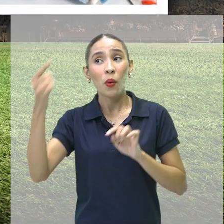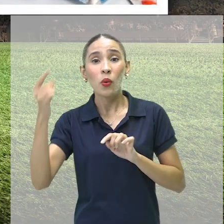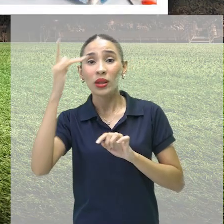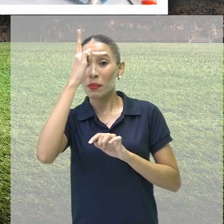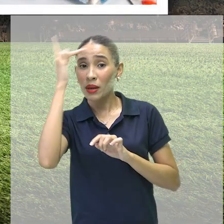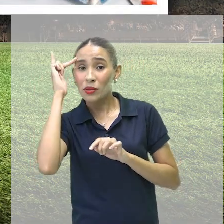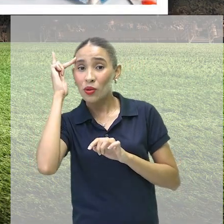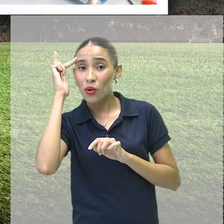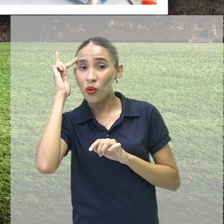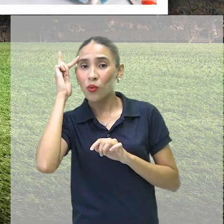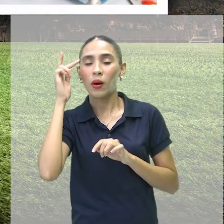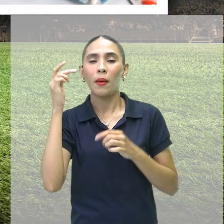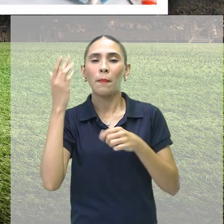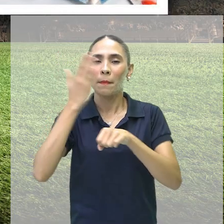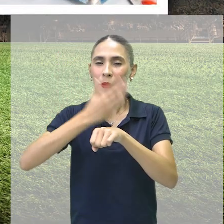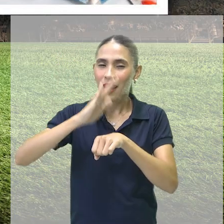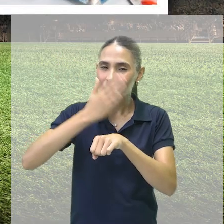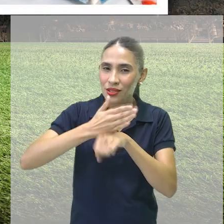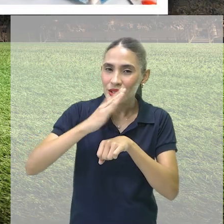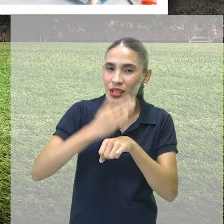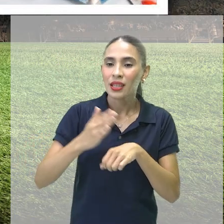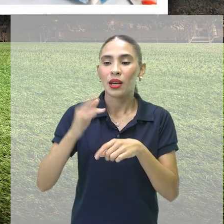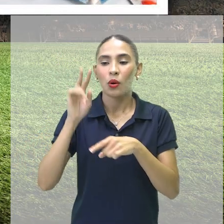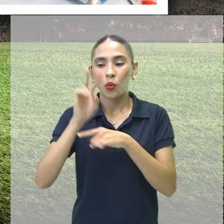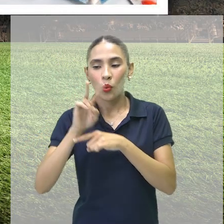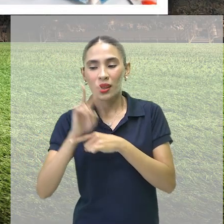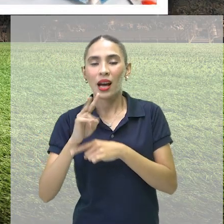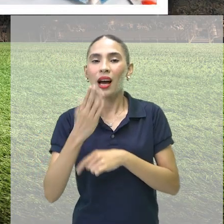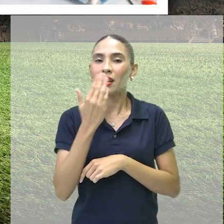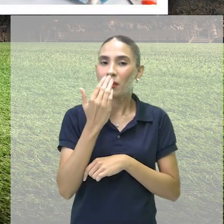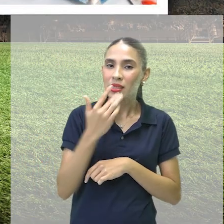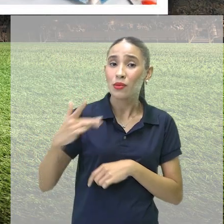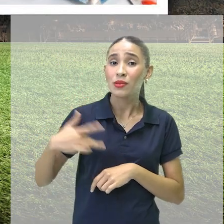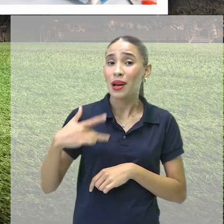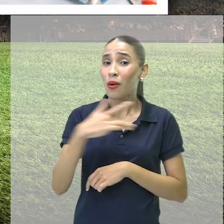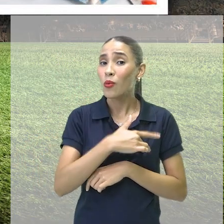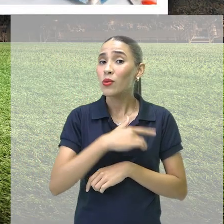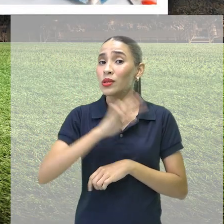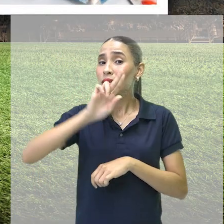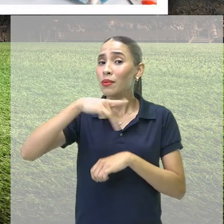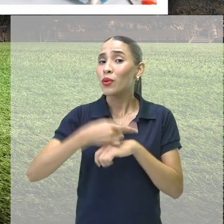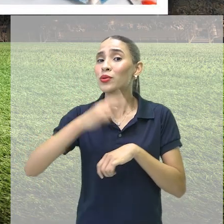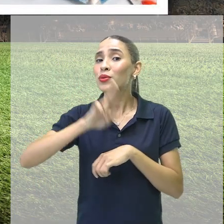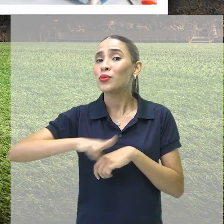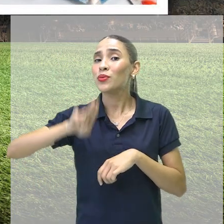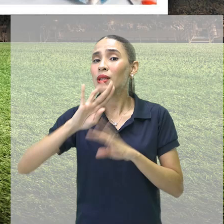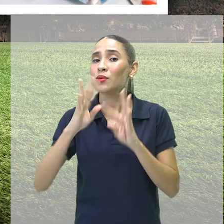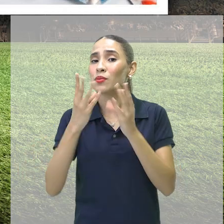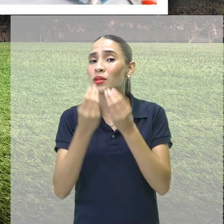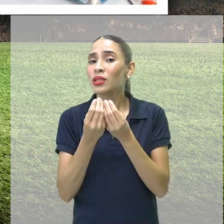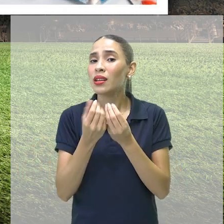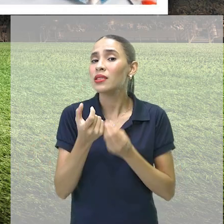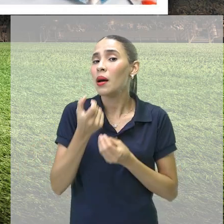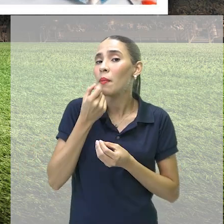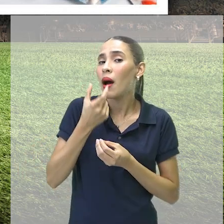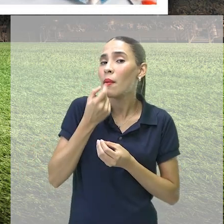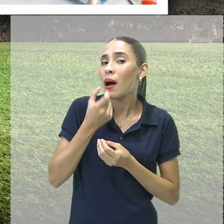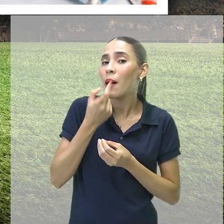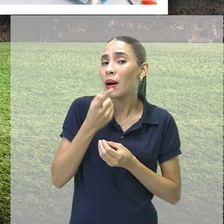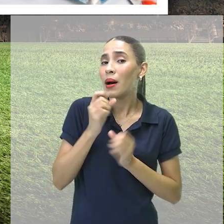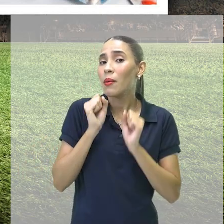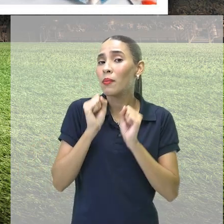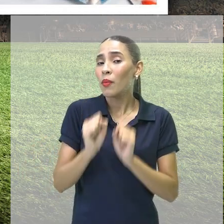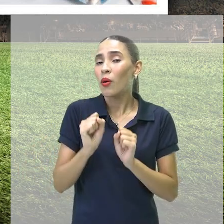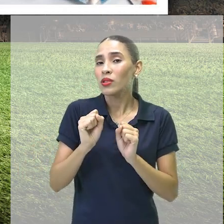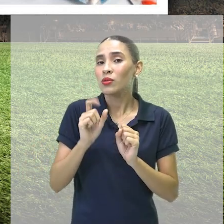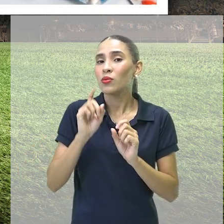os treinamentos, né, cuidar da sua alimentação, da sua saúde, ele passa a utilizar substâncias ali, medicamentos que